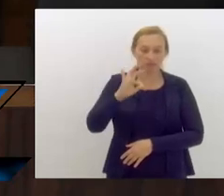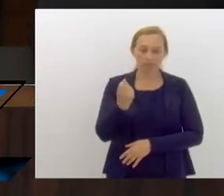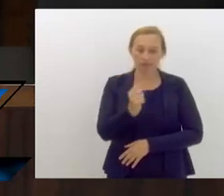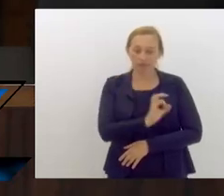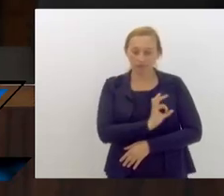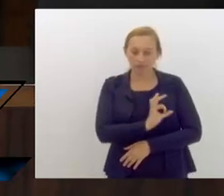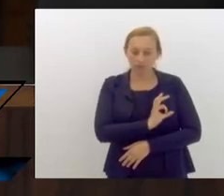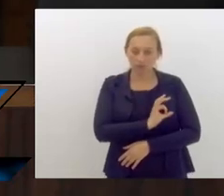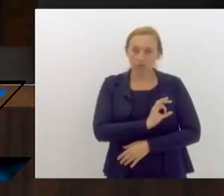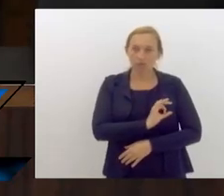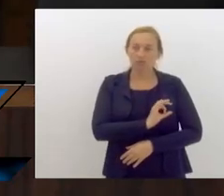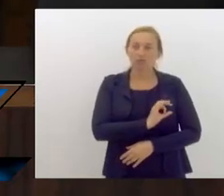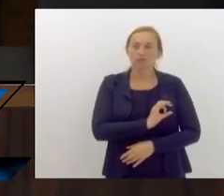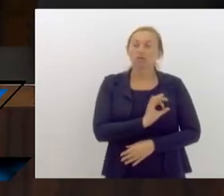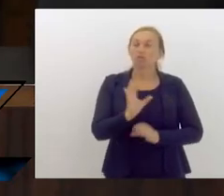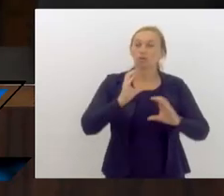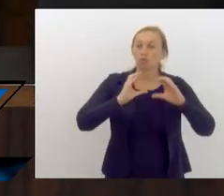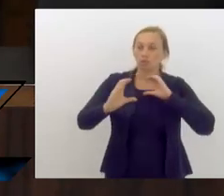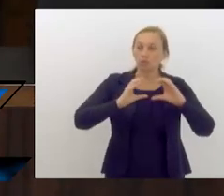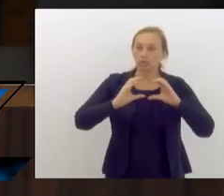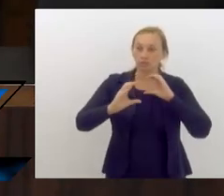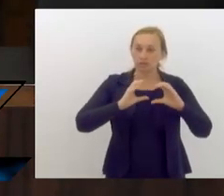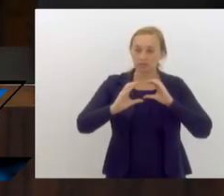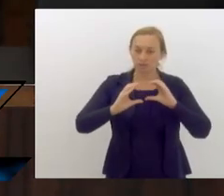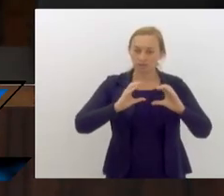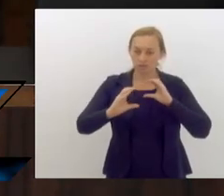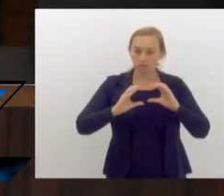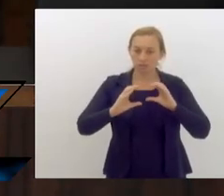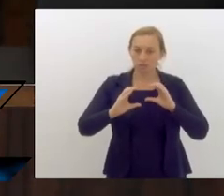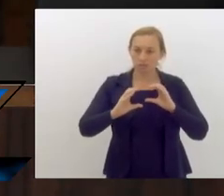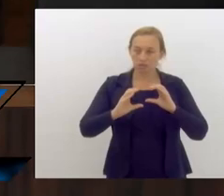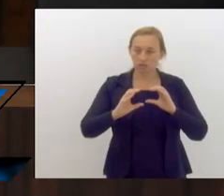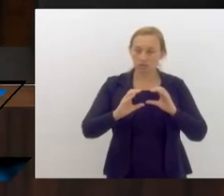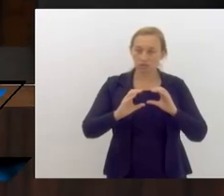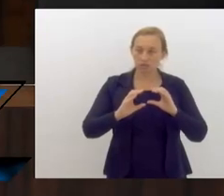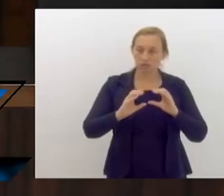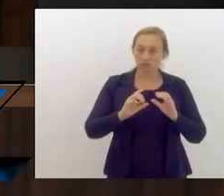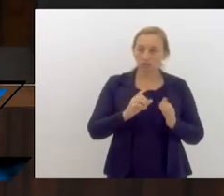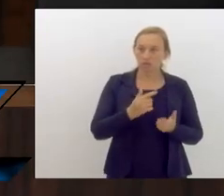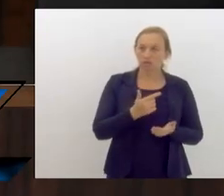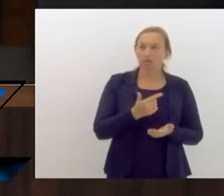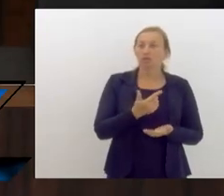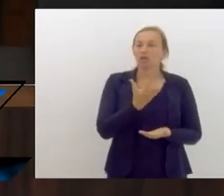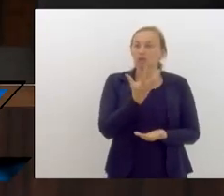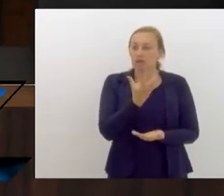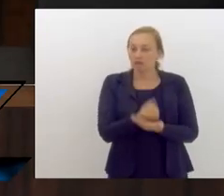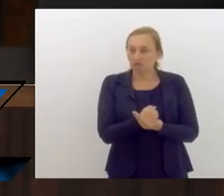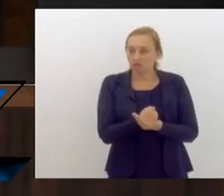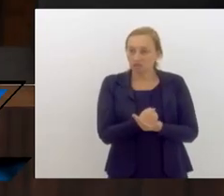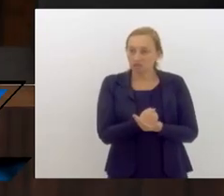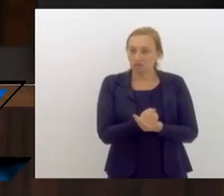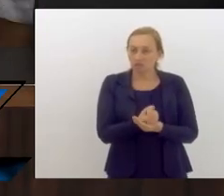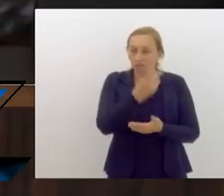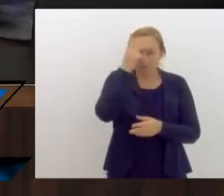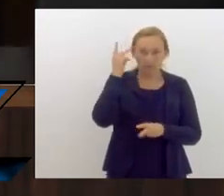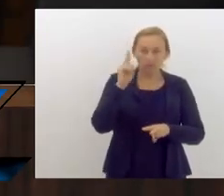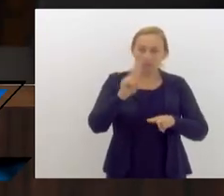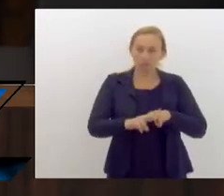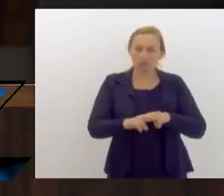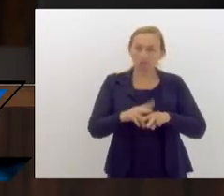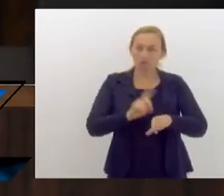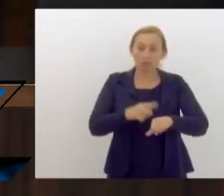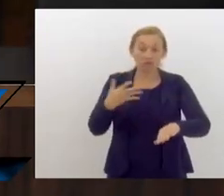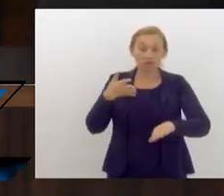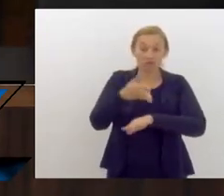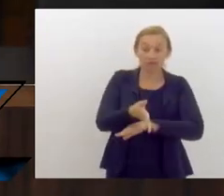que dispõe sobre a comunicação de inexistência de registro de Identificação do preso ao ingressar no sistema penitenciário